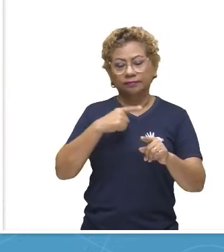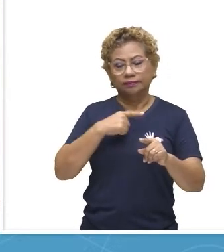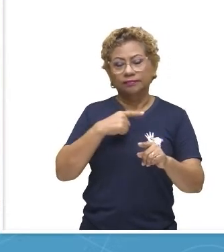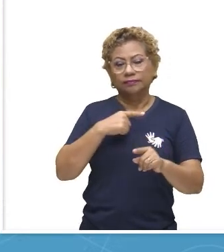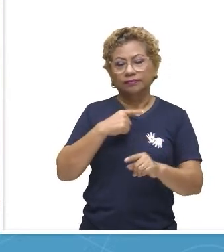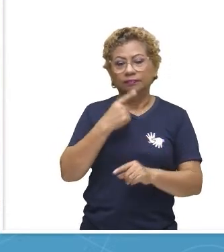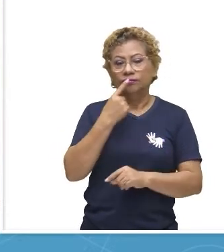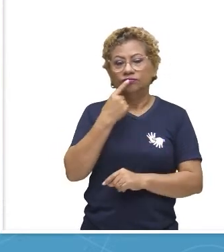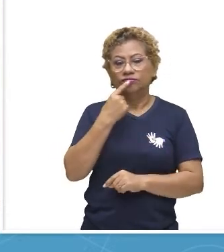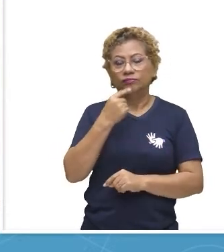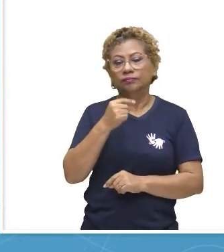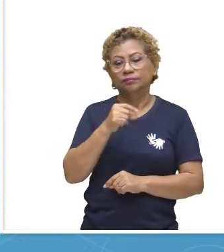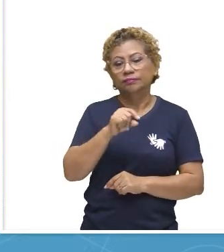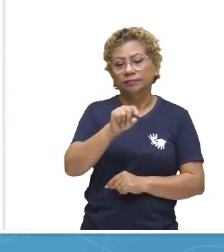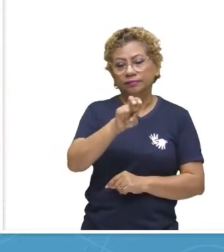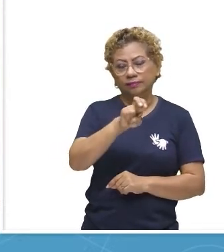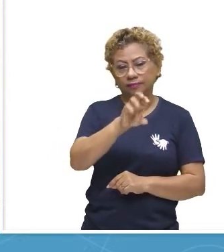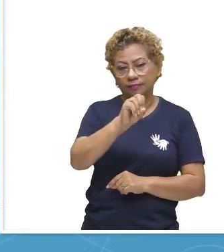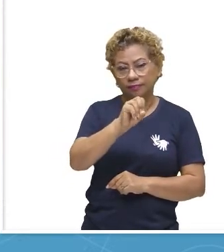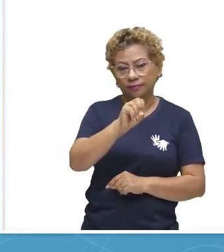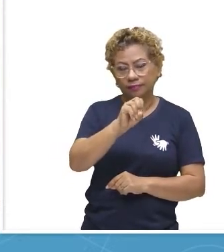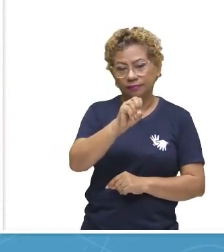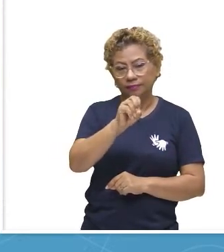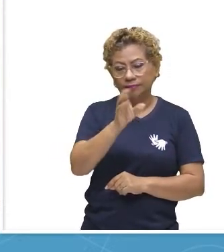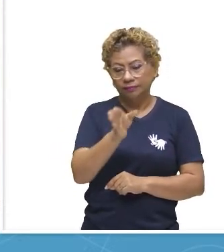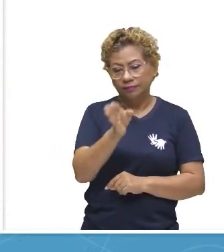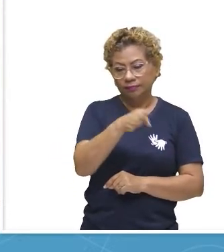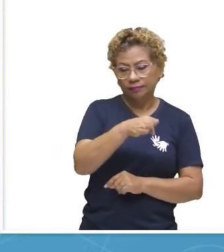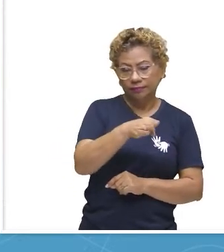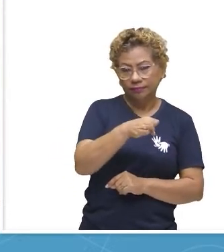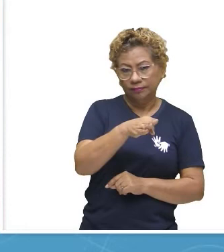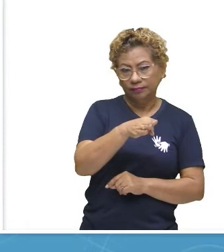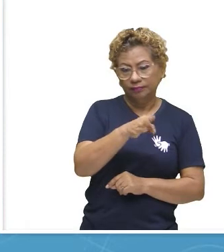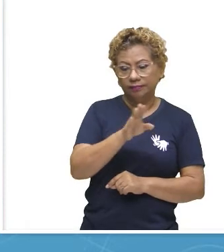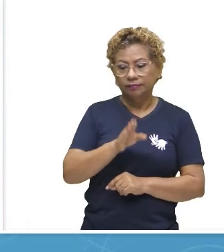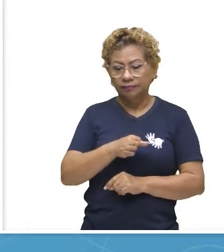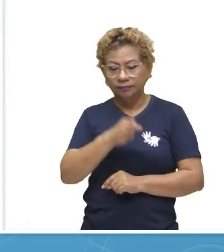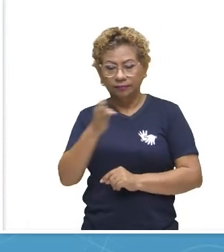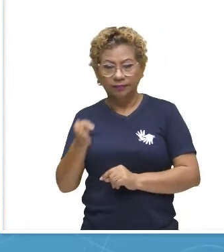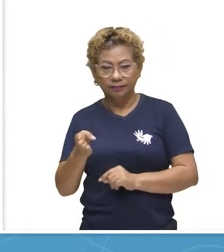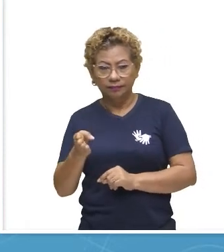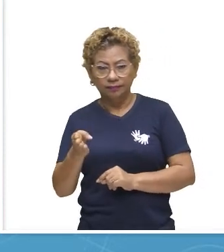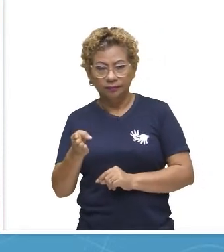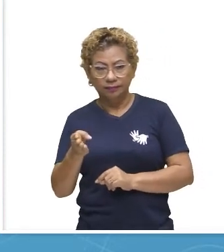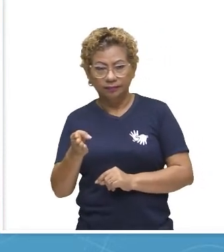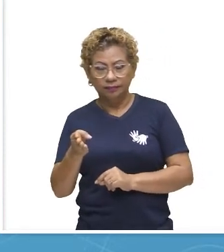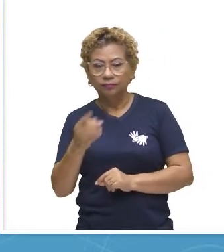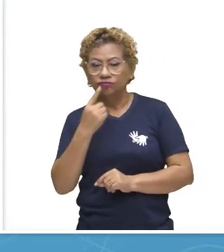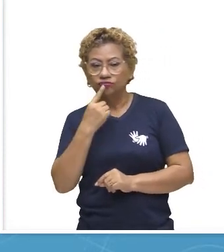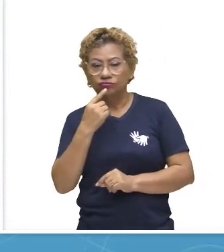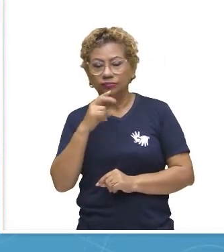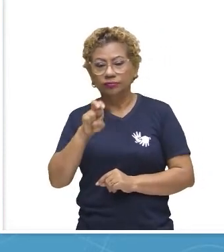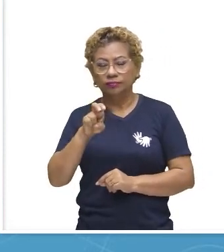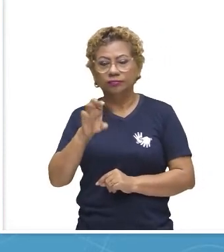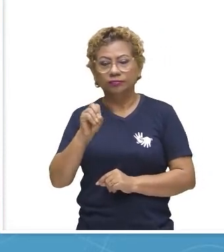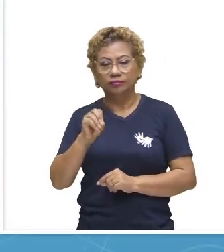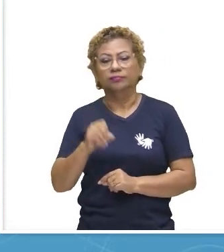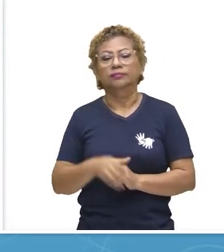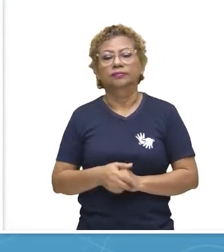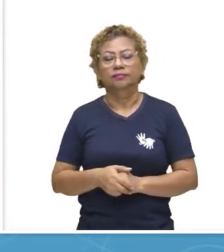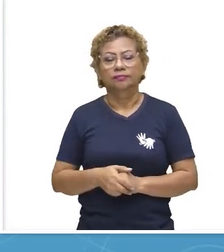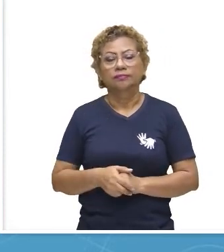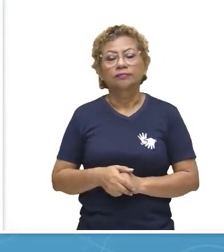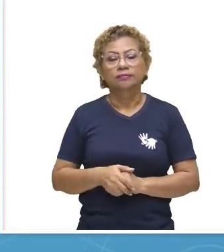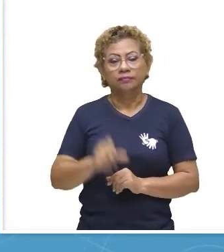de 50 graus. Olha aí que importante essa característica, né? Então, esses são